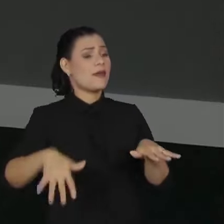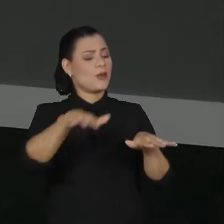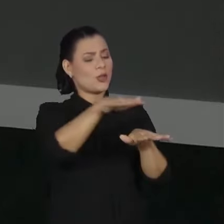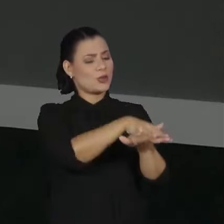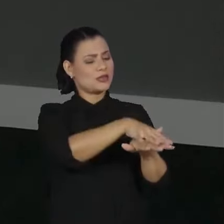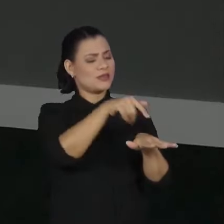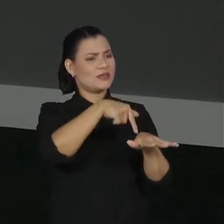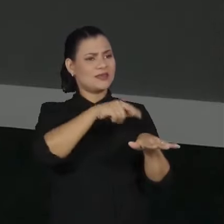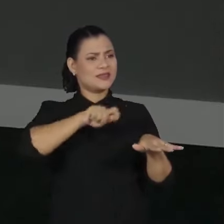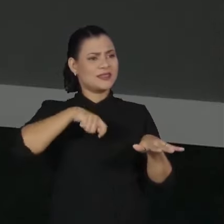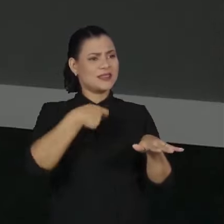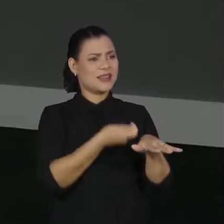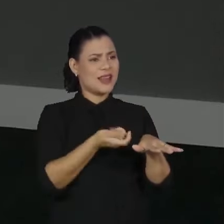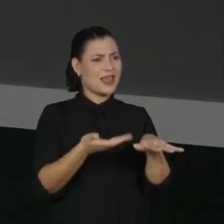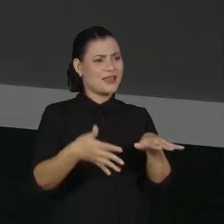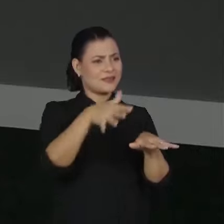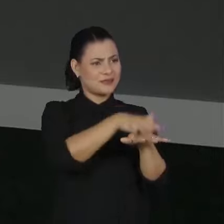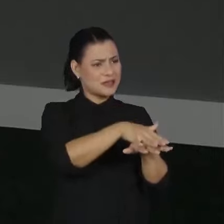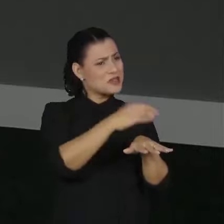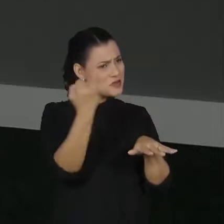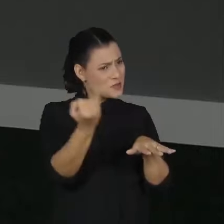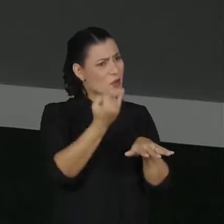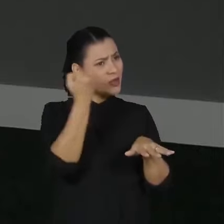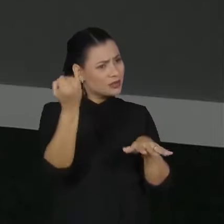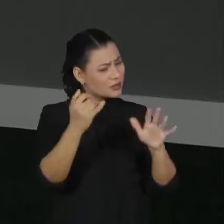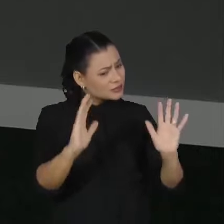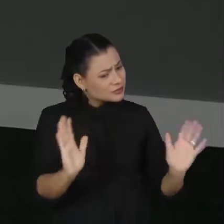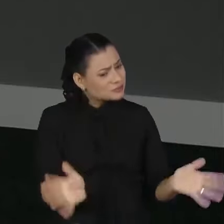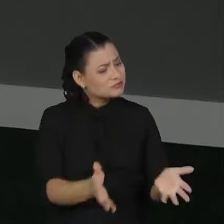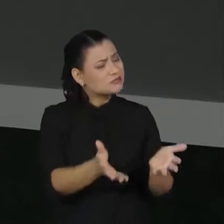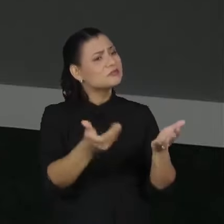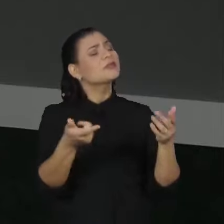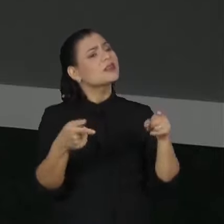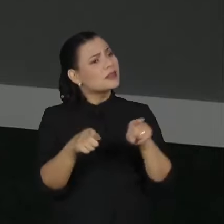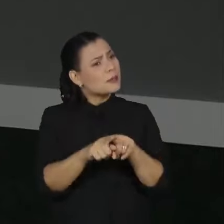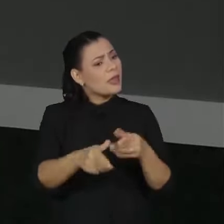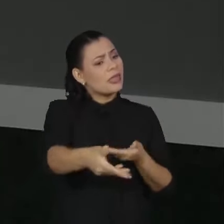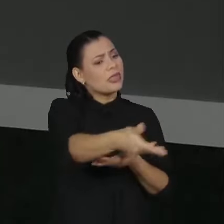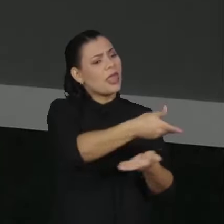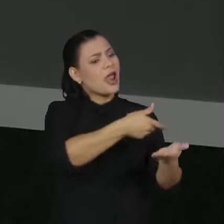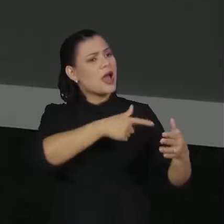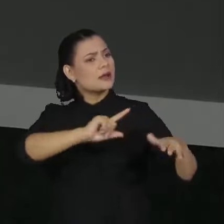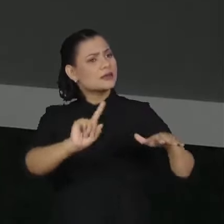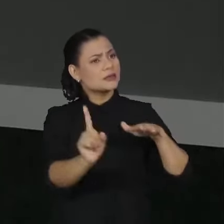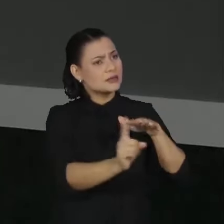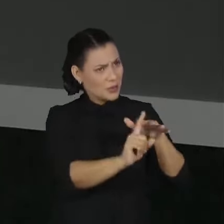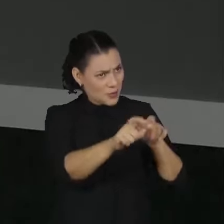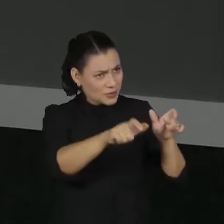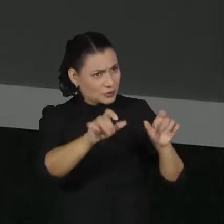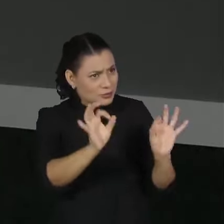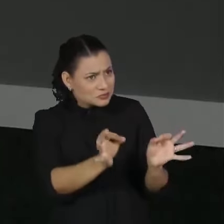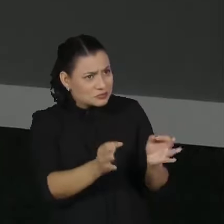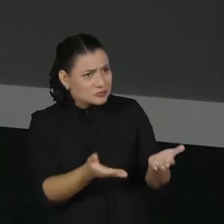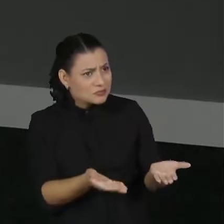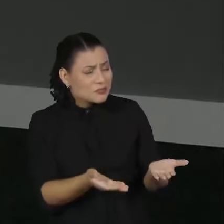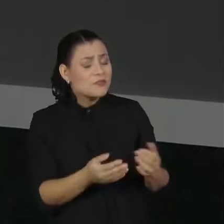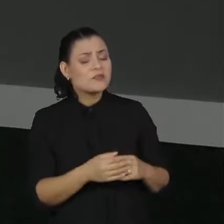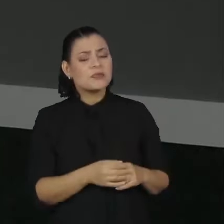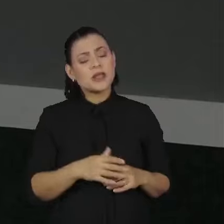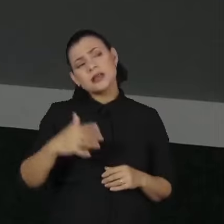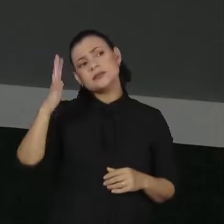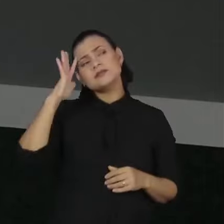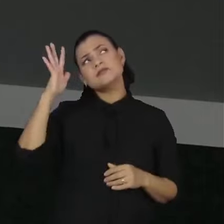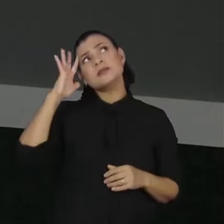é fundamental nesse processo, não, de inserção e interação de todas as pessoas. Quando a gente pensa